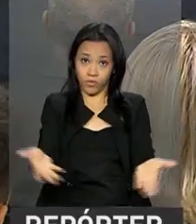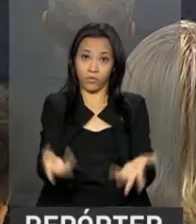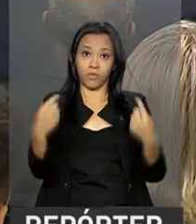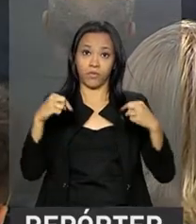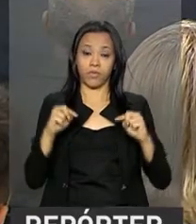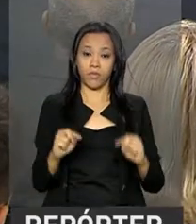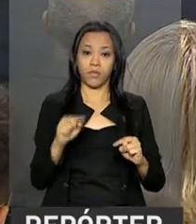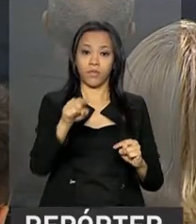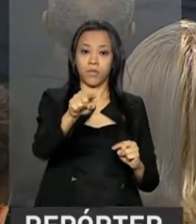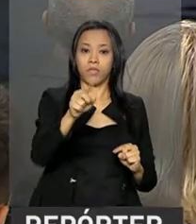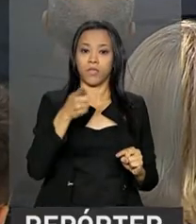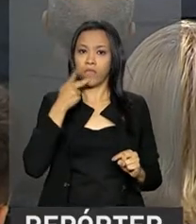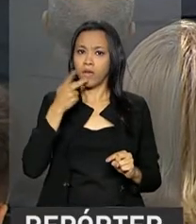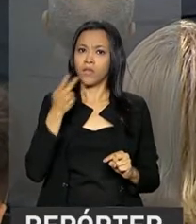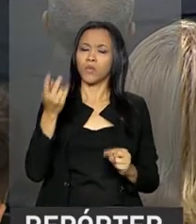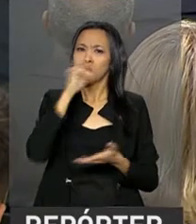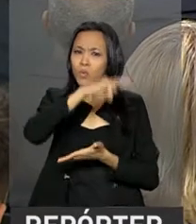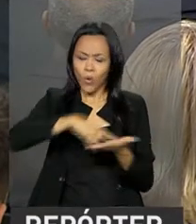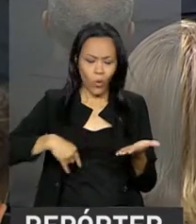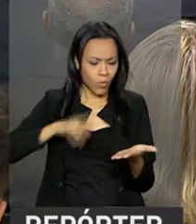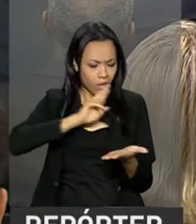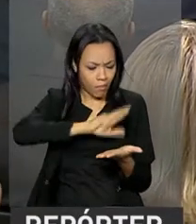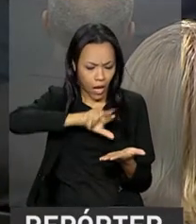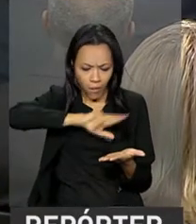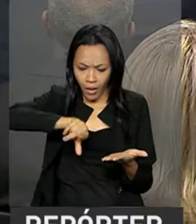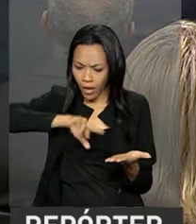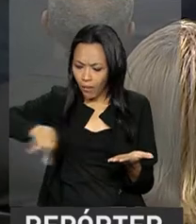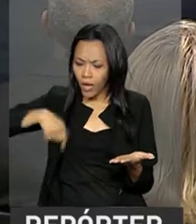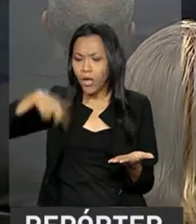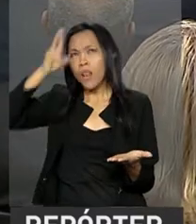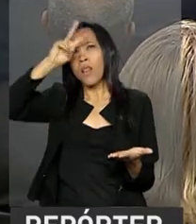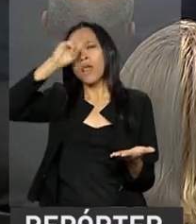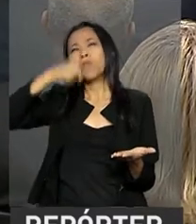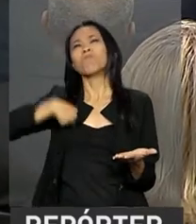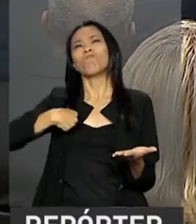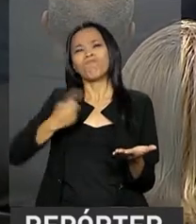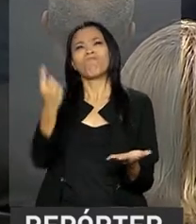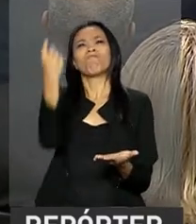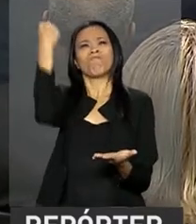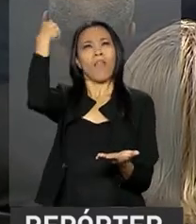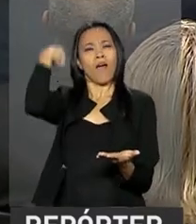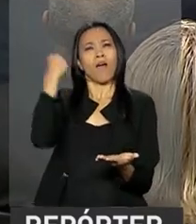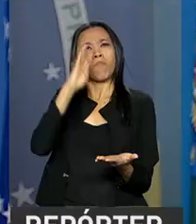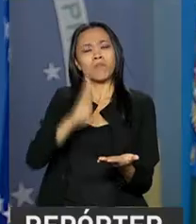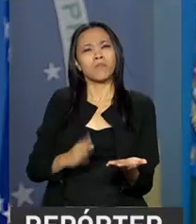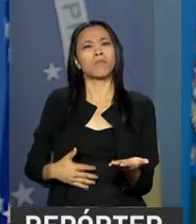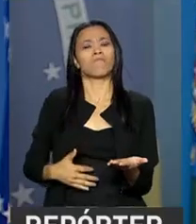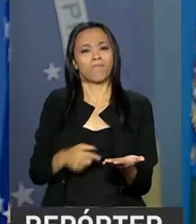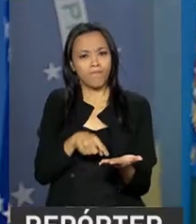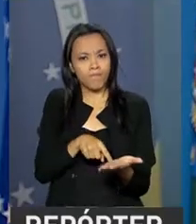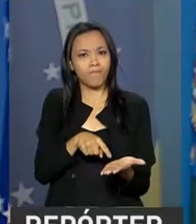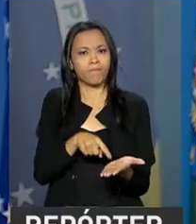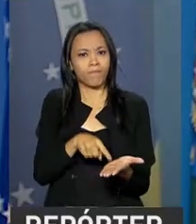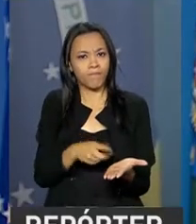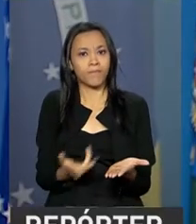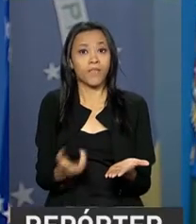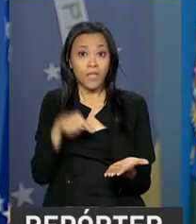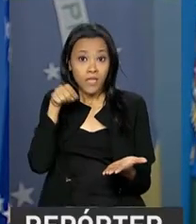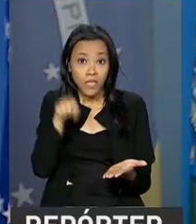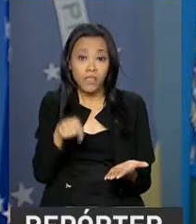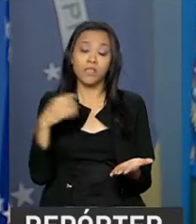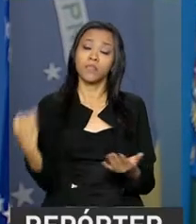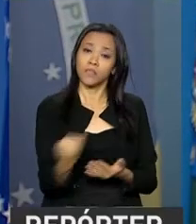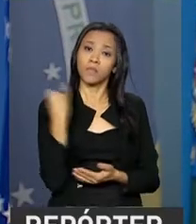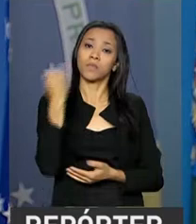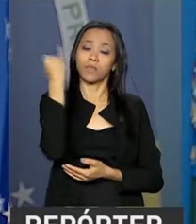importantíssimos que nos relembram a história do brasil e aqui o registro mais um fato fundamental importante